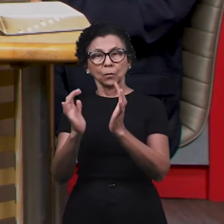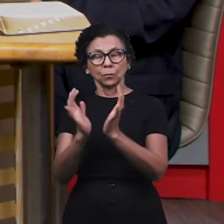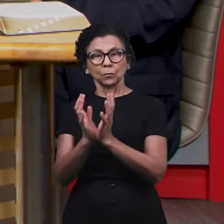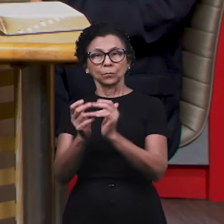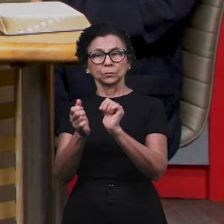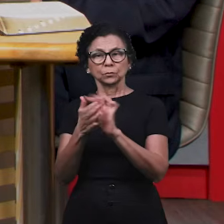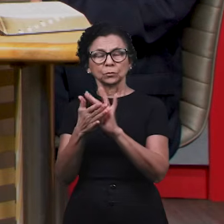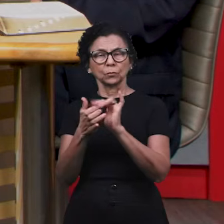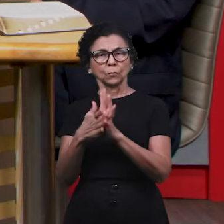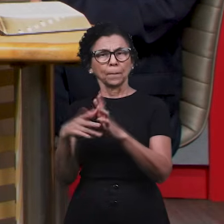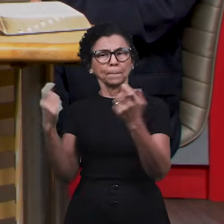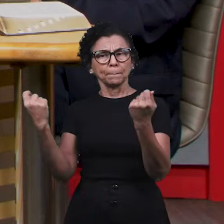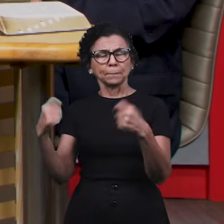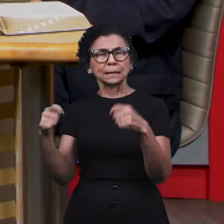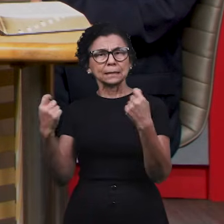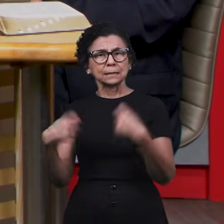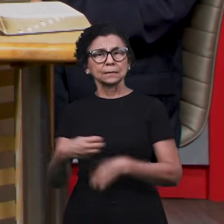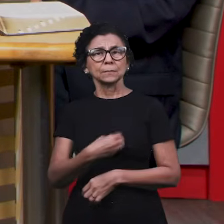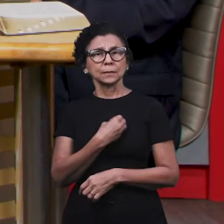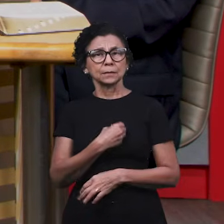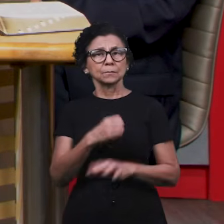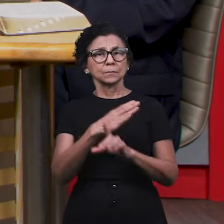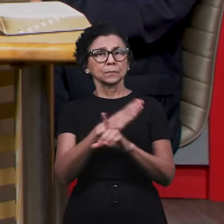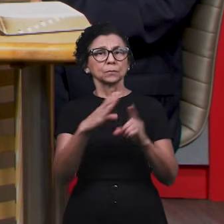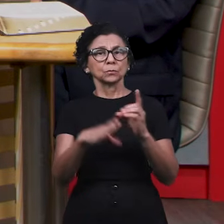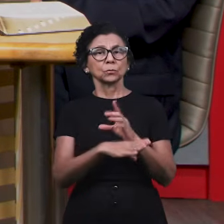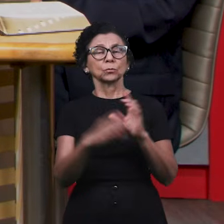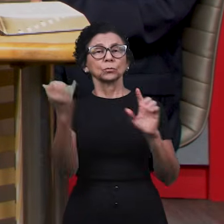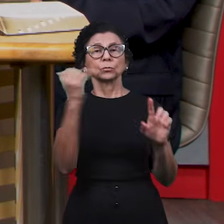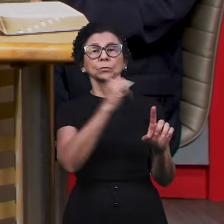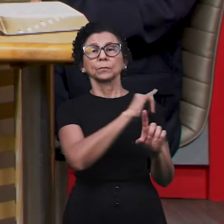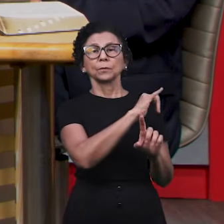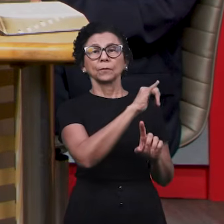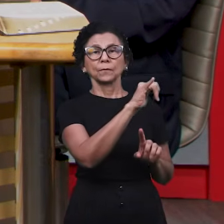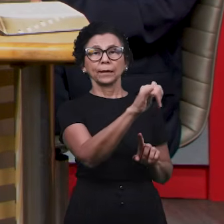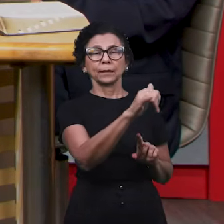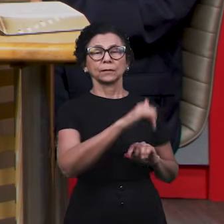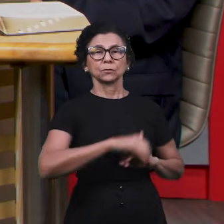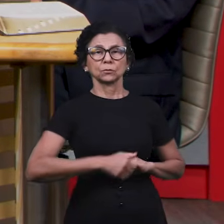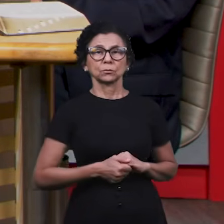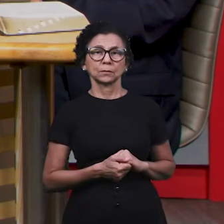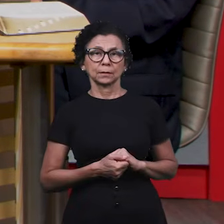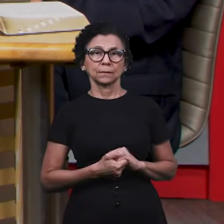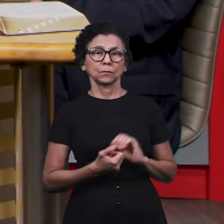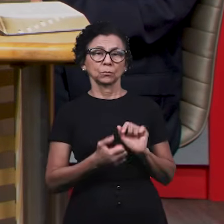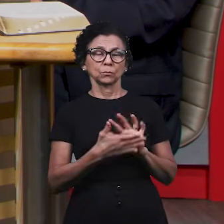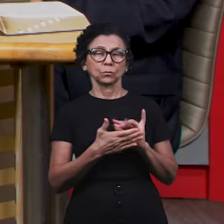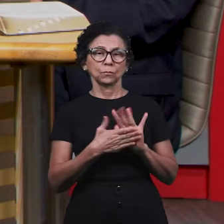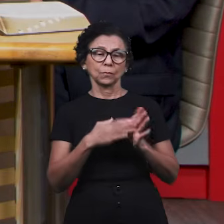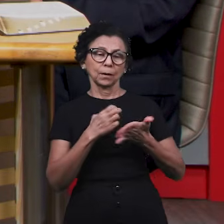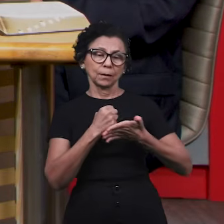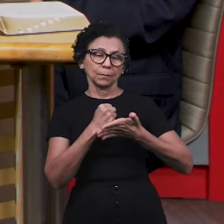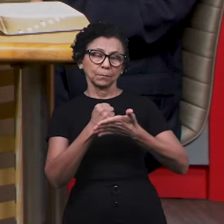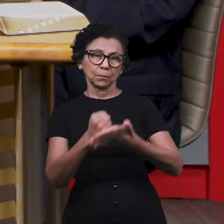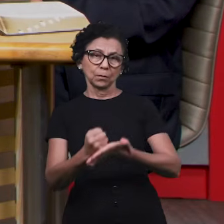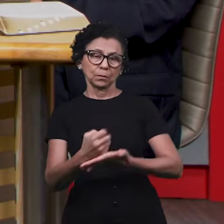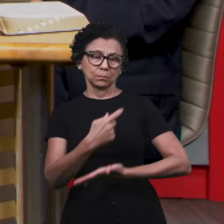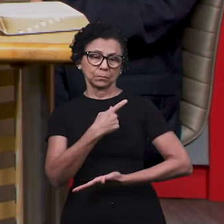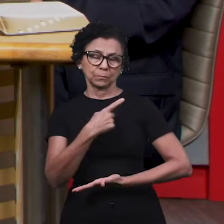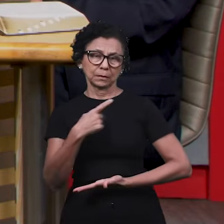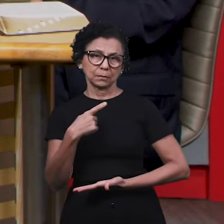indispensável essa participação no culto profético. Por quê? Este grupo auxilia o ministério na questão dos louvores, com